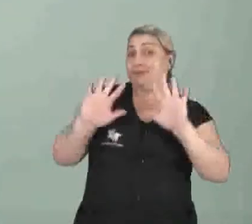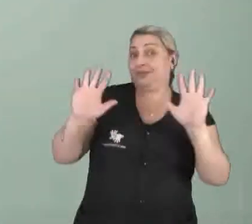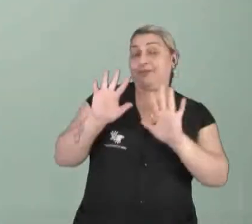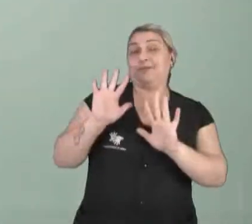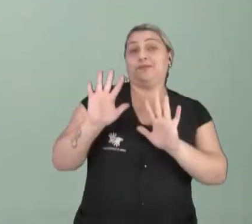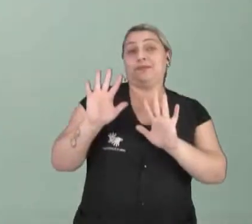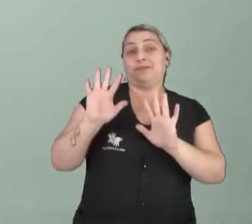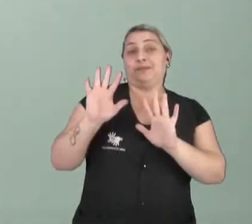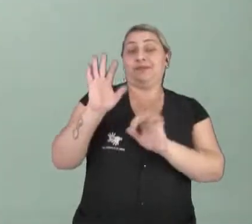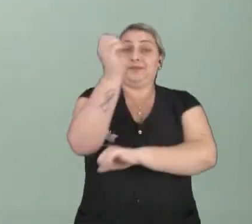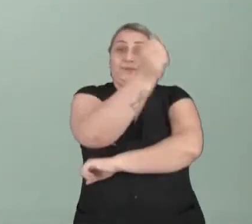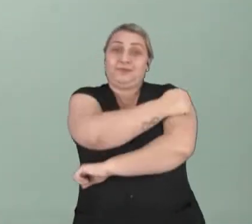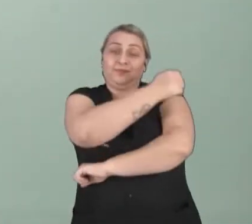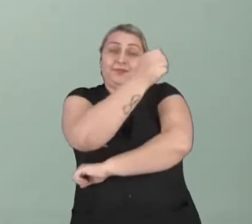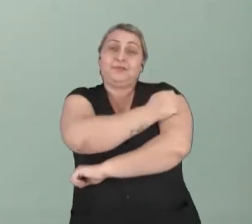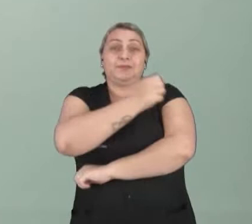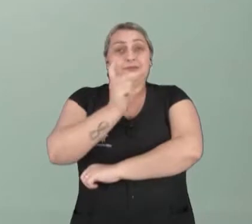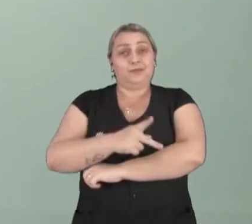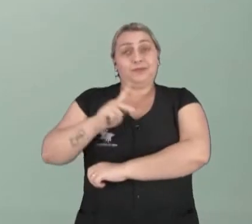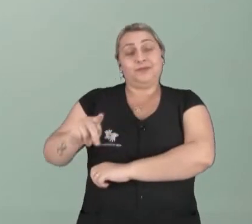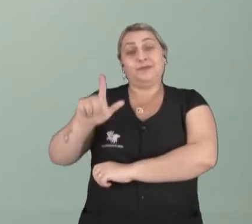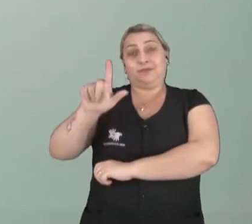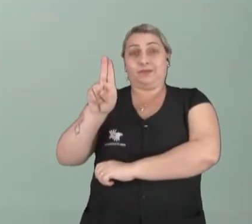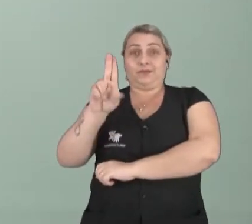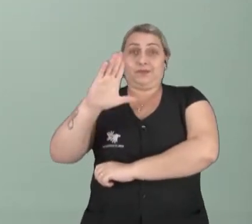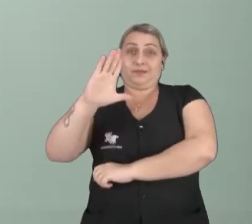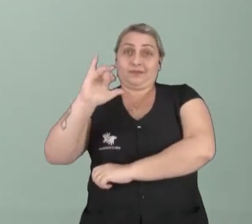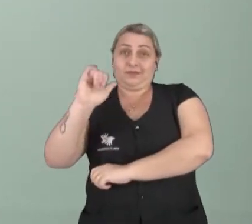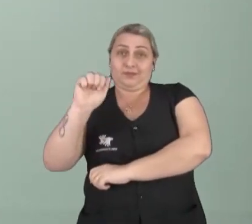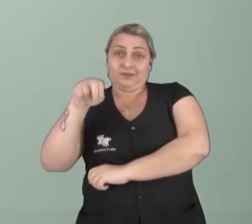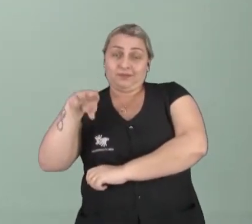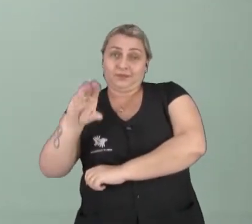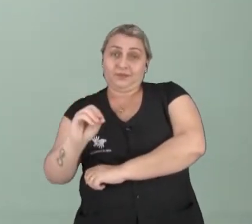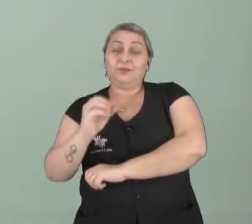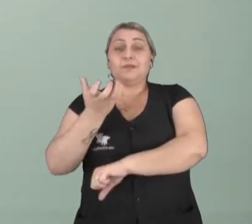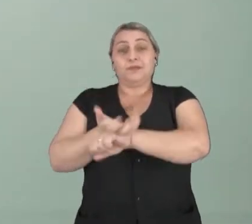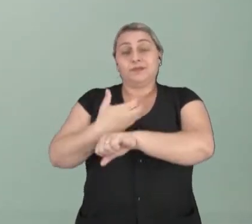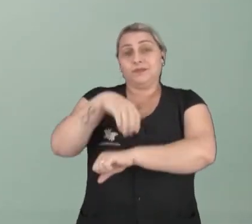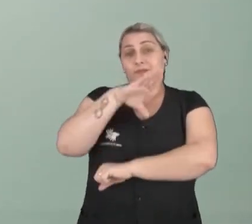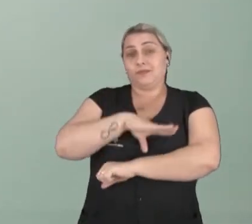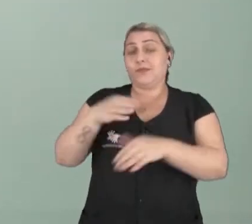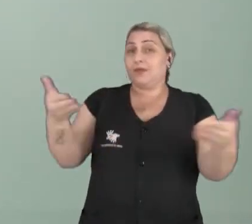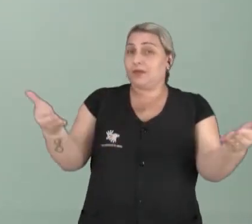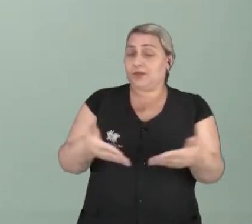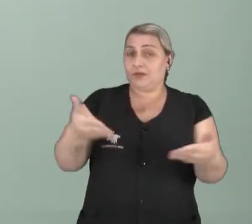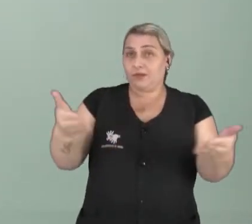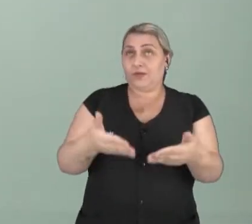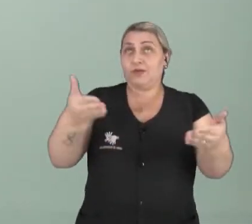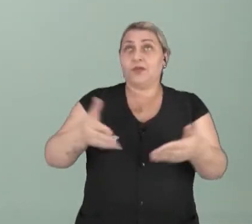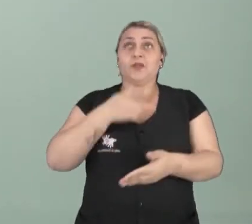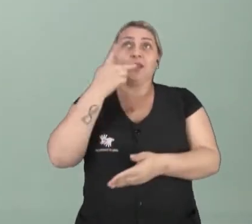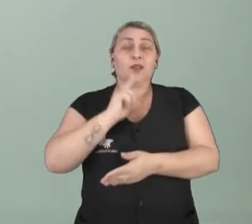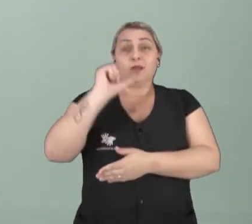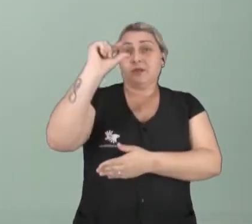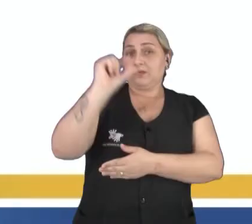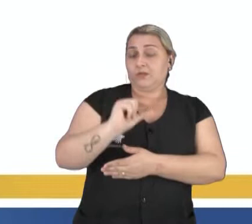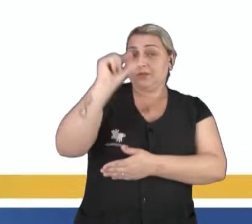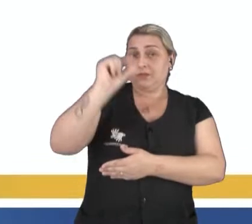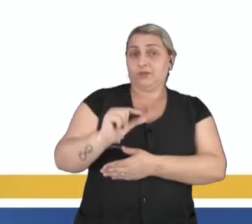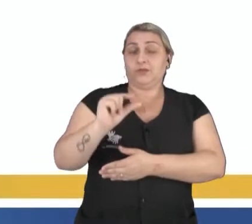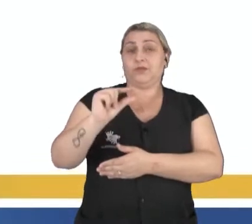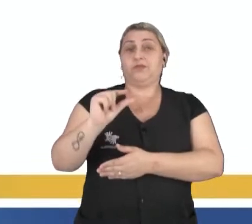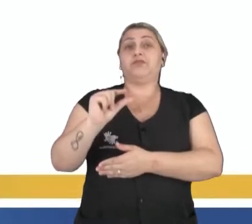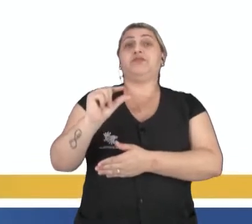Olá pessoal, eu sou o professor Luciano do componente de língua portuguesa e hoje nós vamos falar um pouco sobre